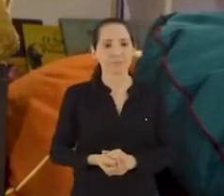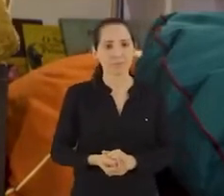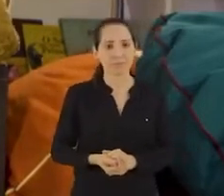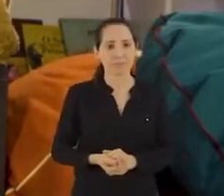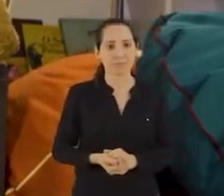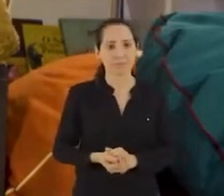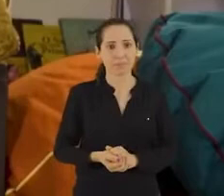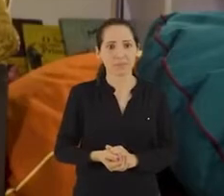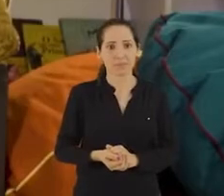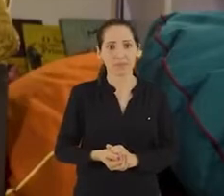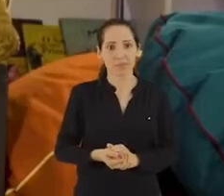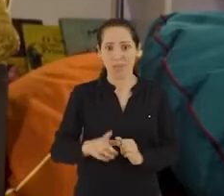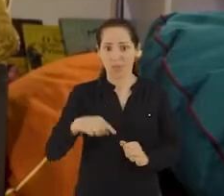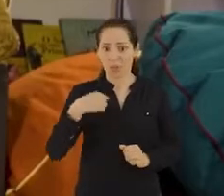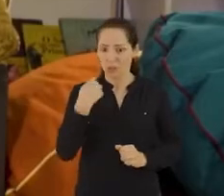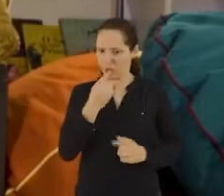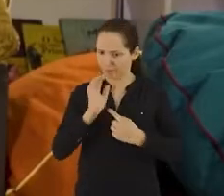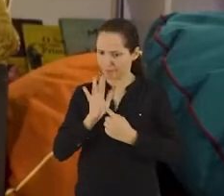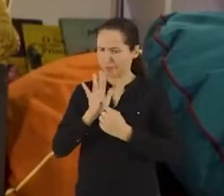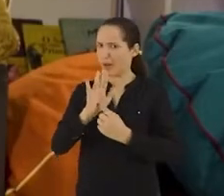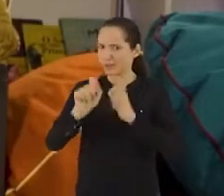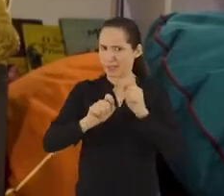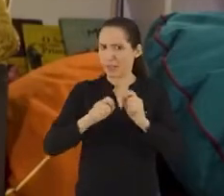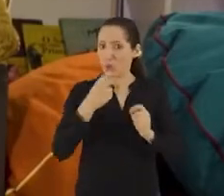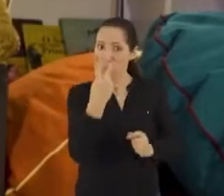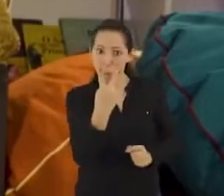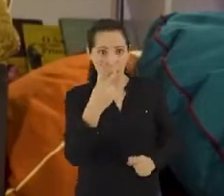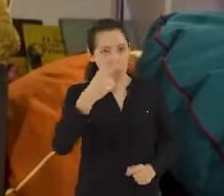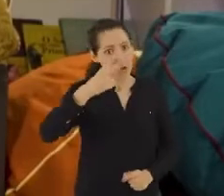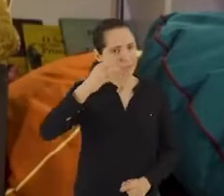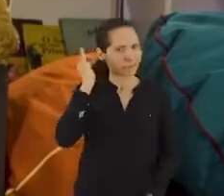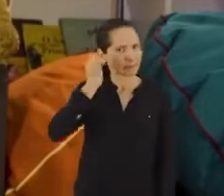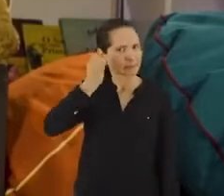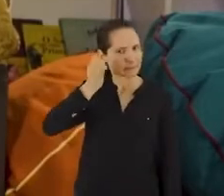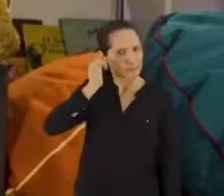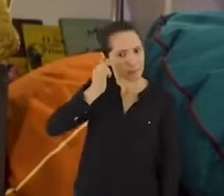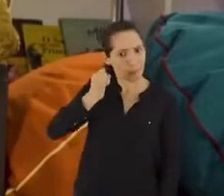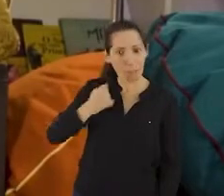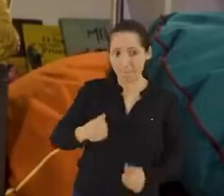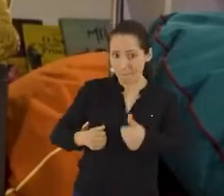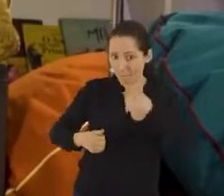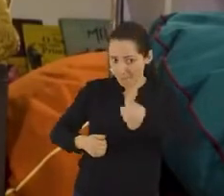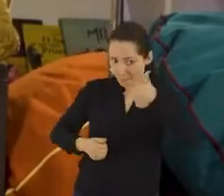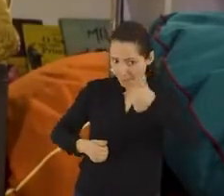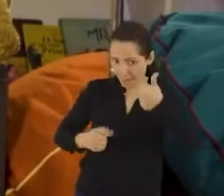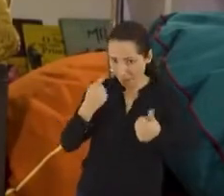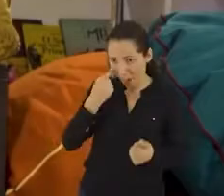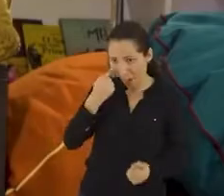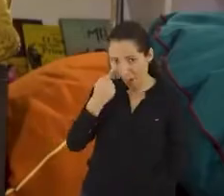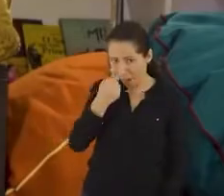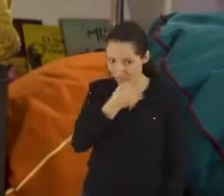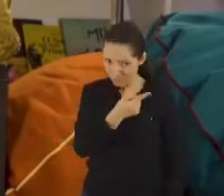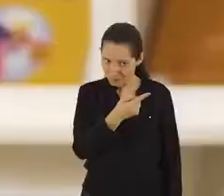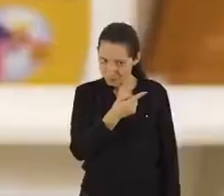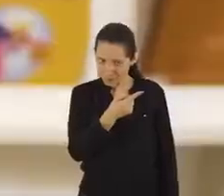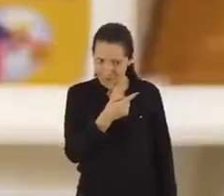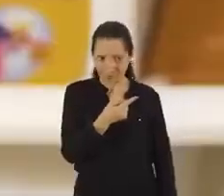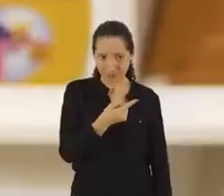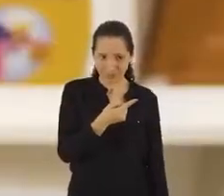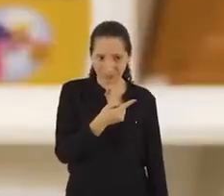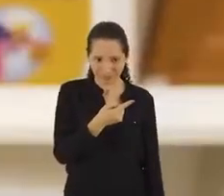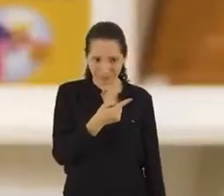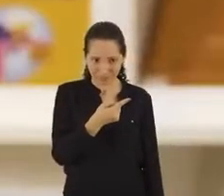E a gente trouxe para vocês dois contos. O primeiro, este aqui.